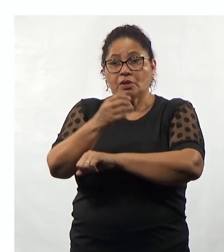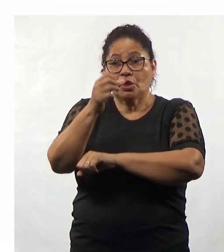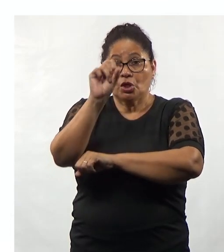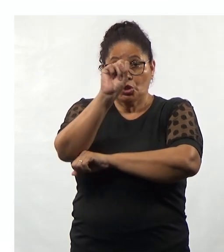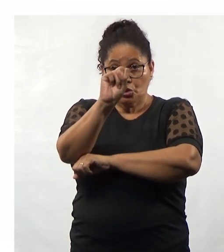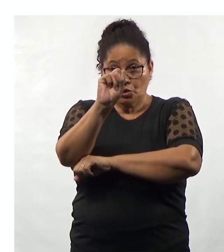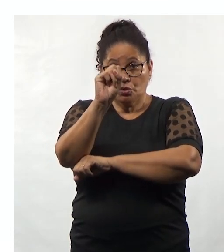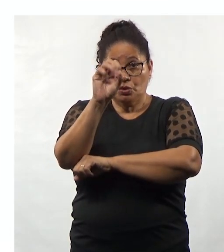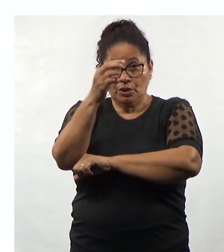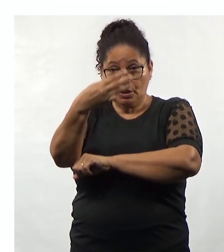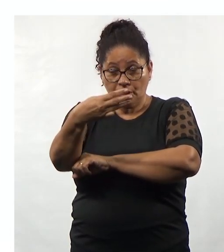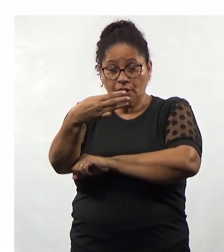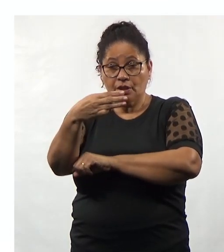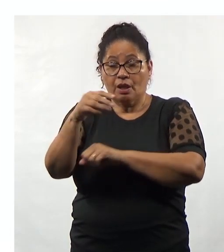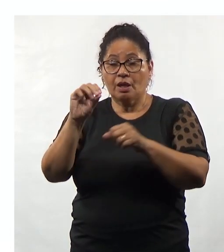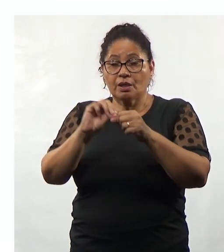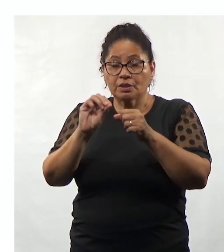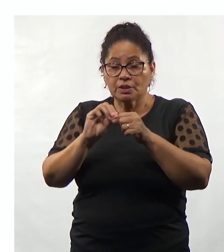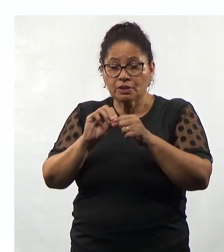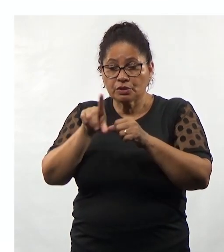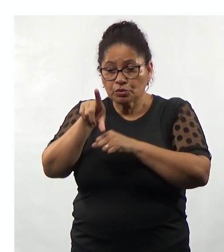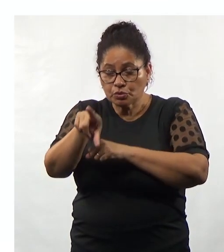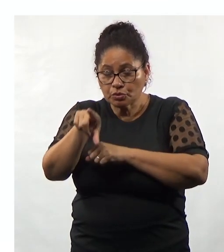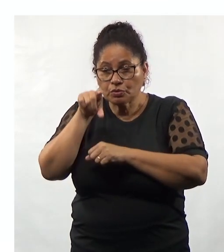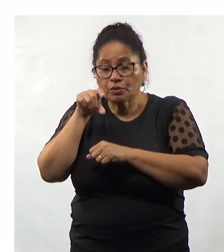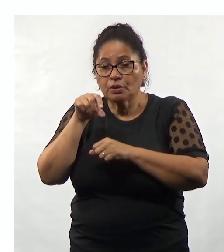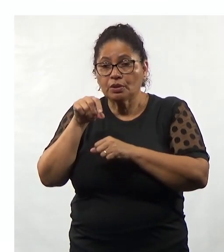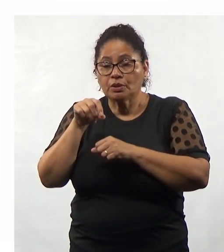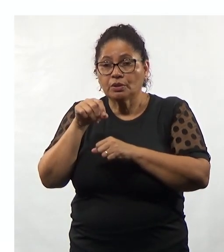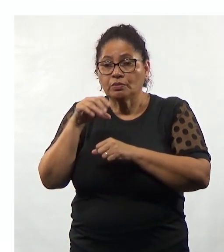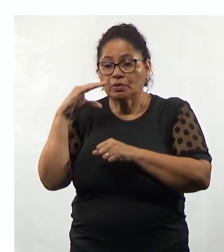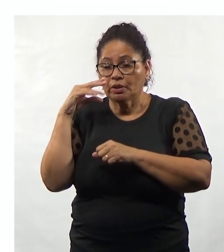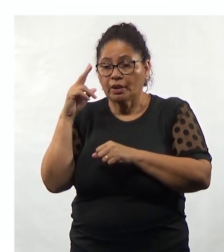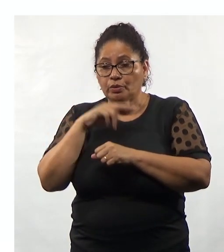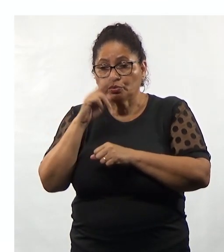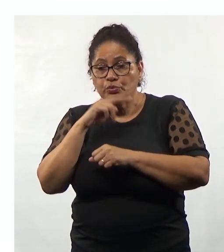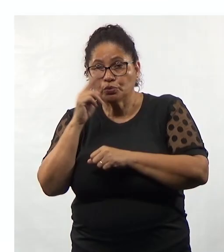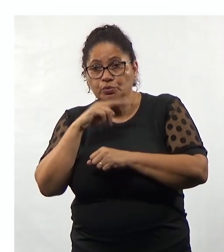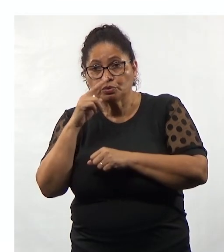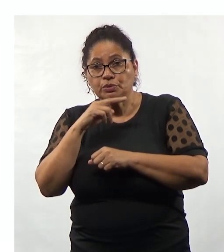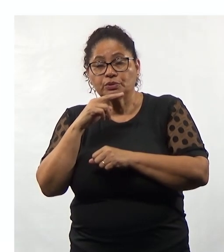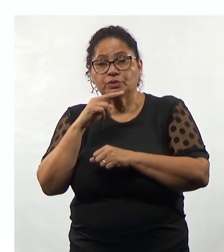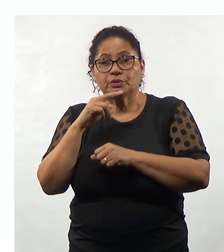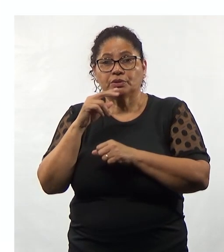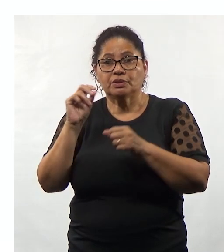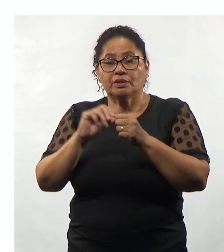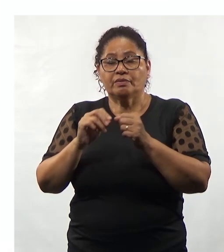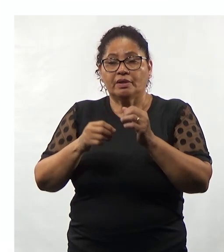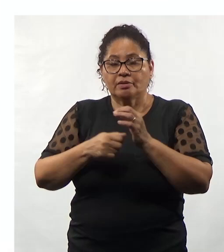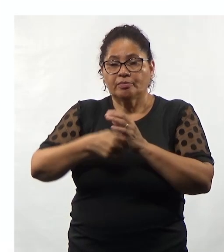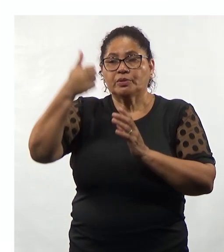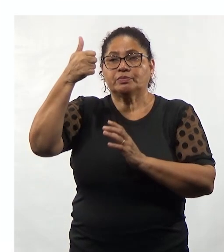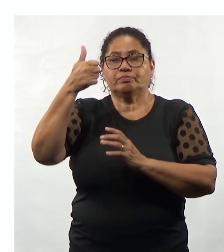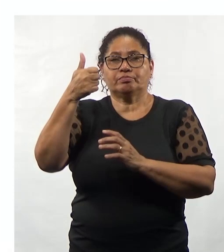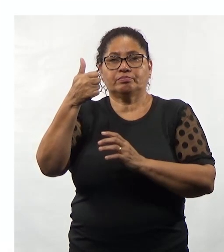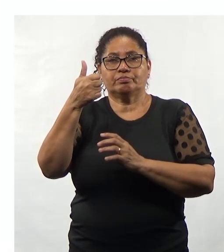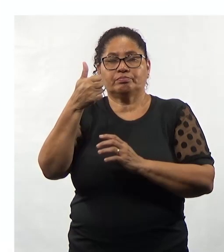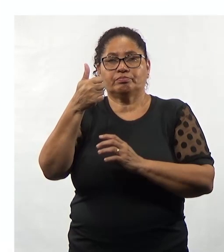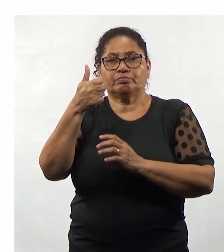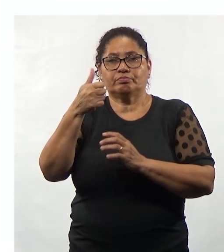de 83, a gente faz um balanceamento, verifica o que é mais urgente e já faz o